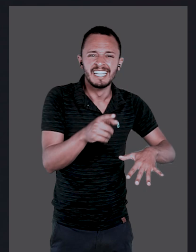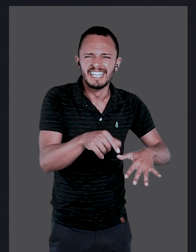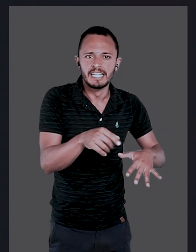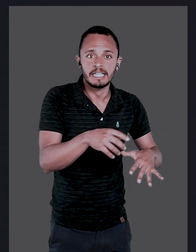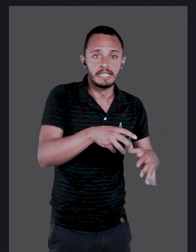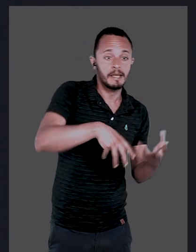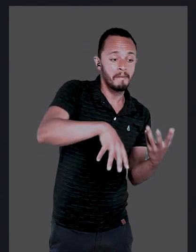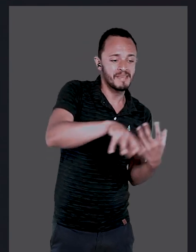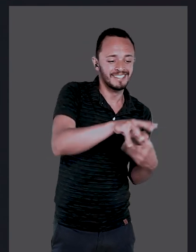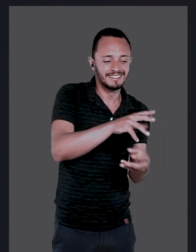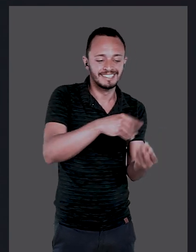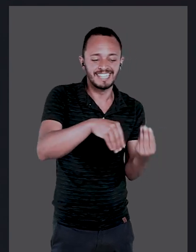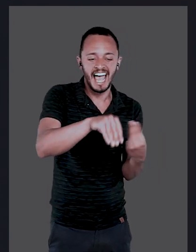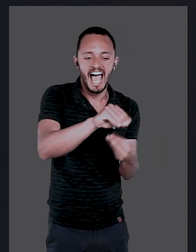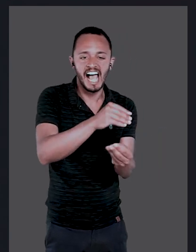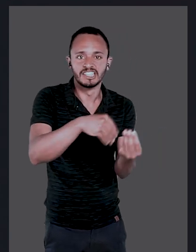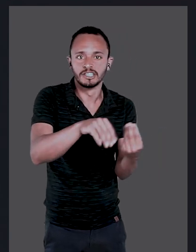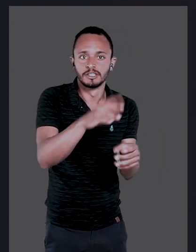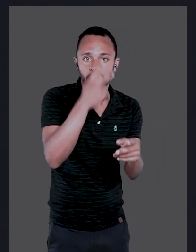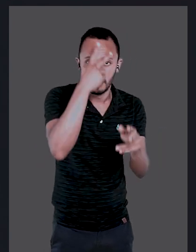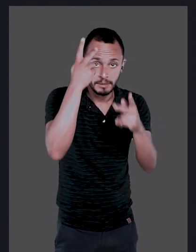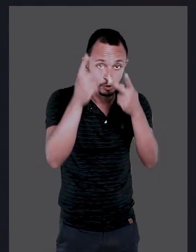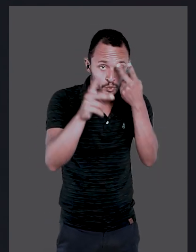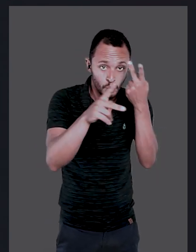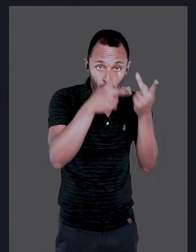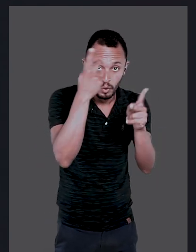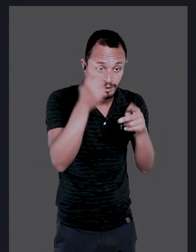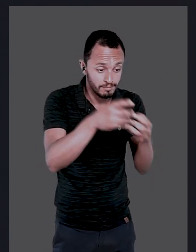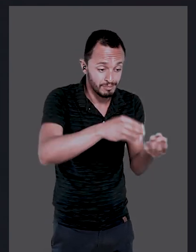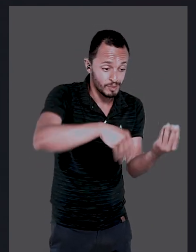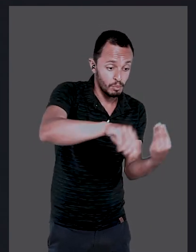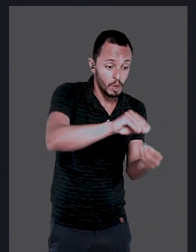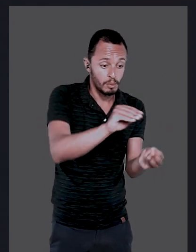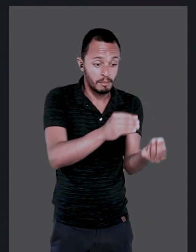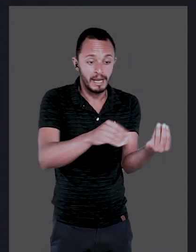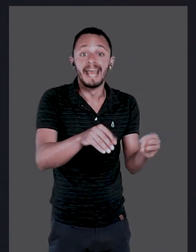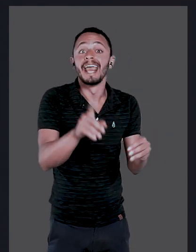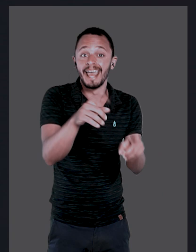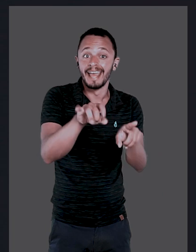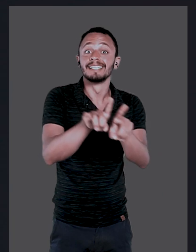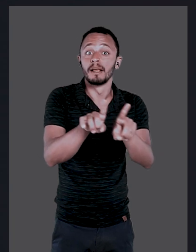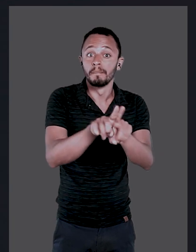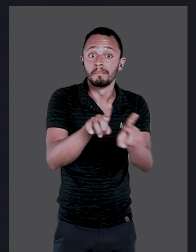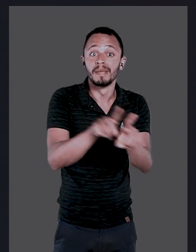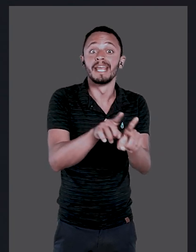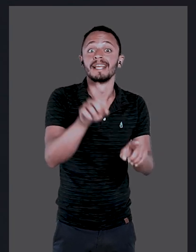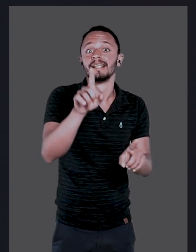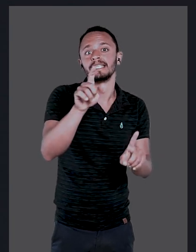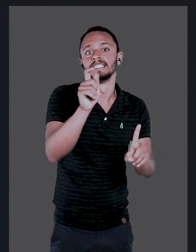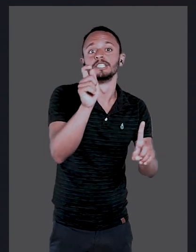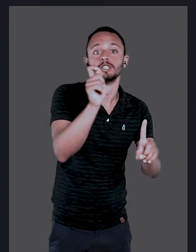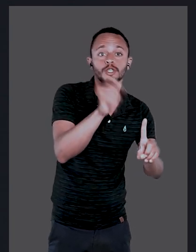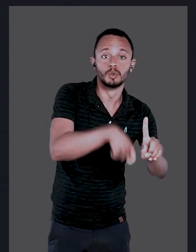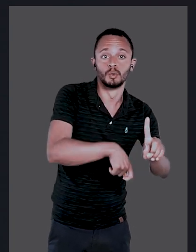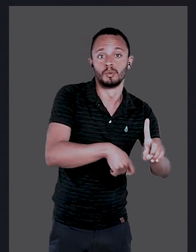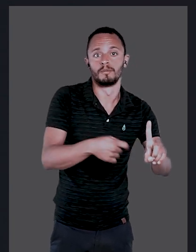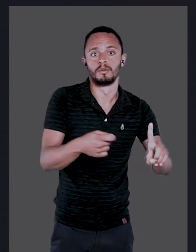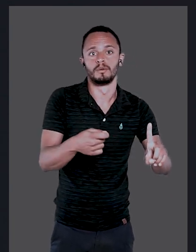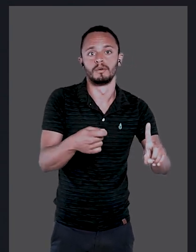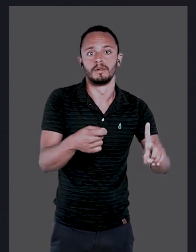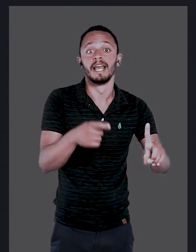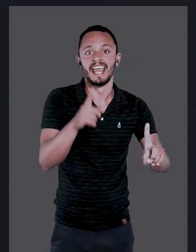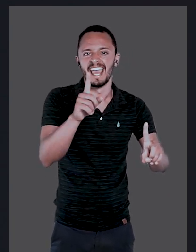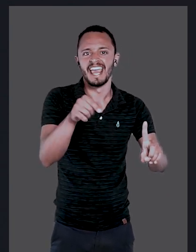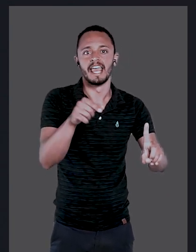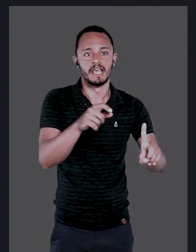eventualmente podem iniciar qualquer mestiçagem, essa mestiçagem já é em si um símbolo de um